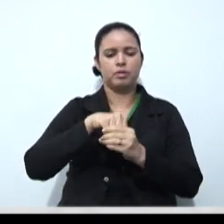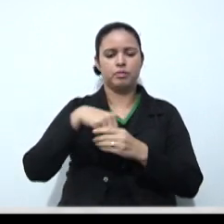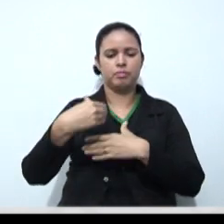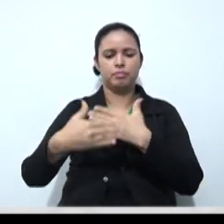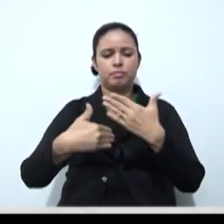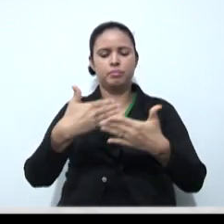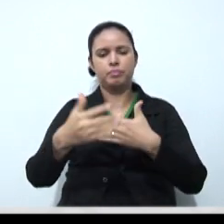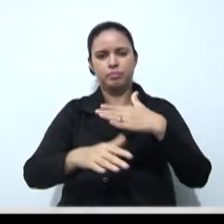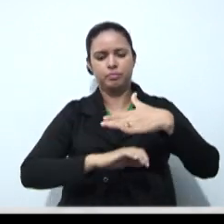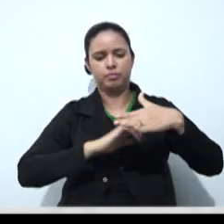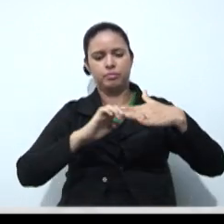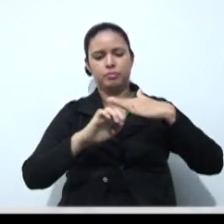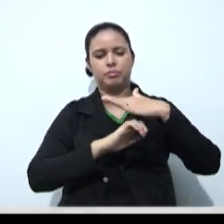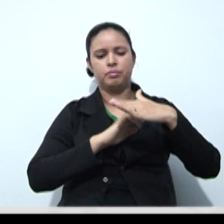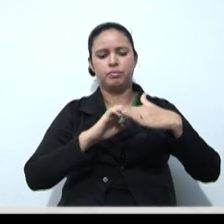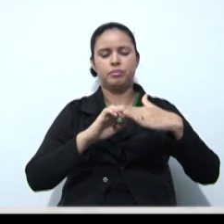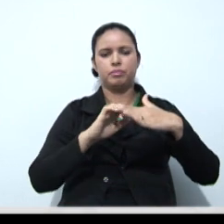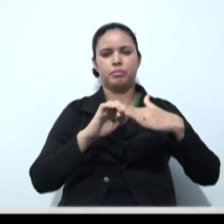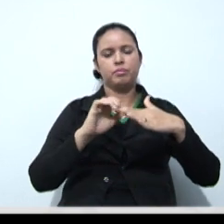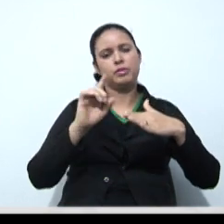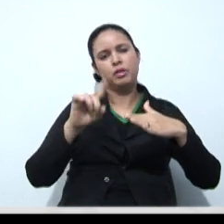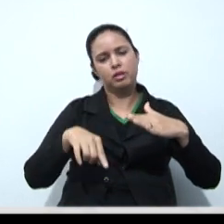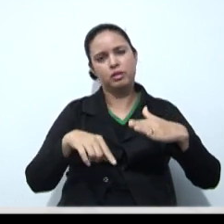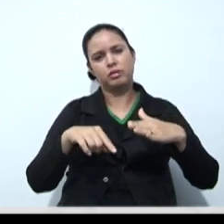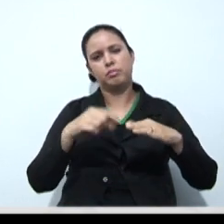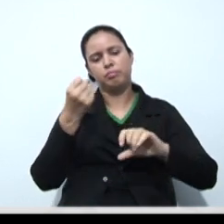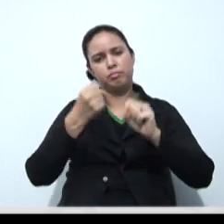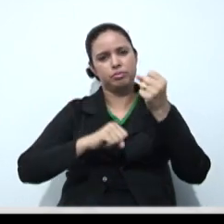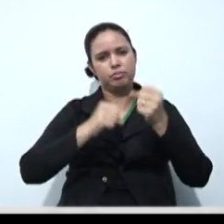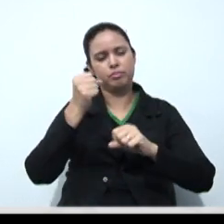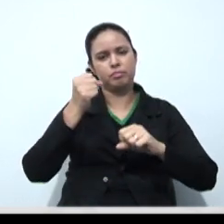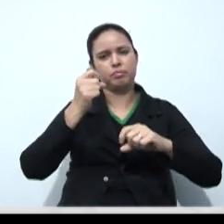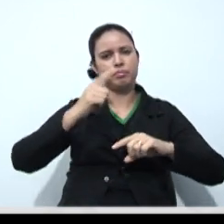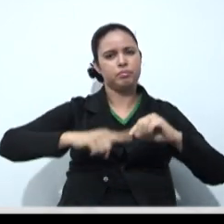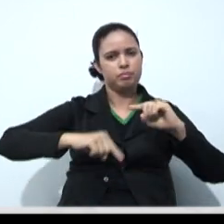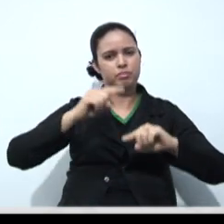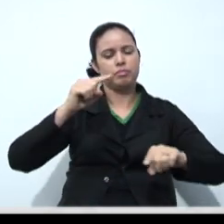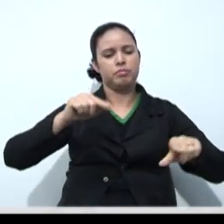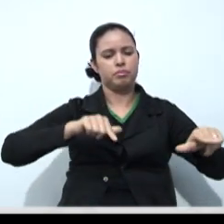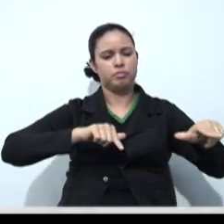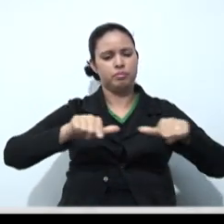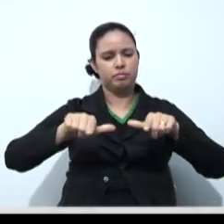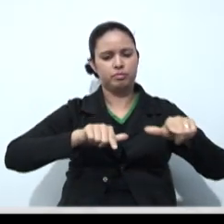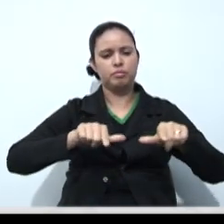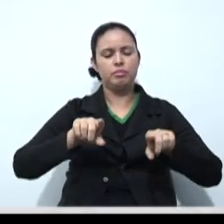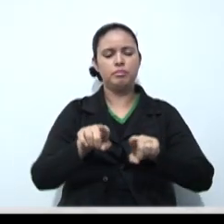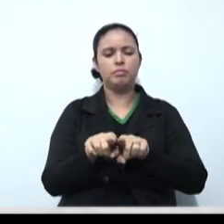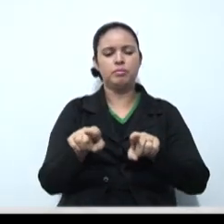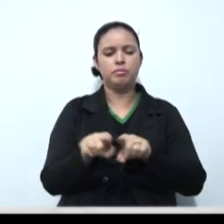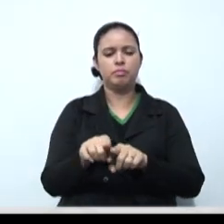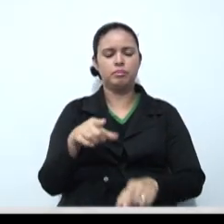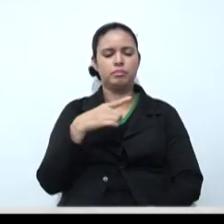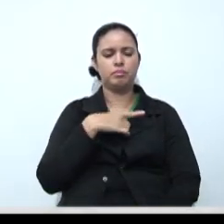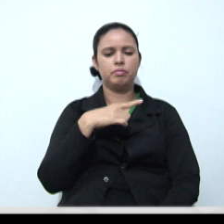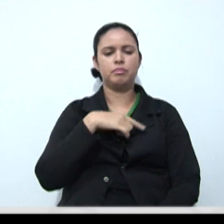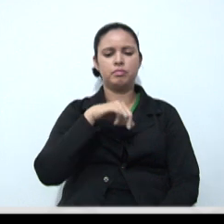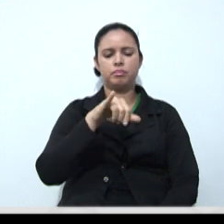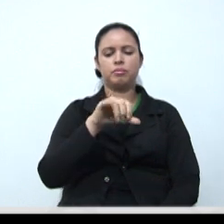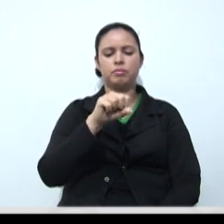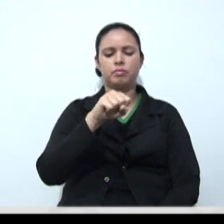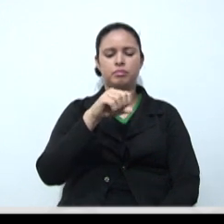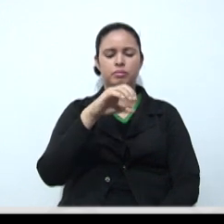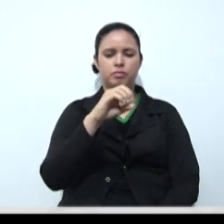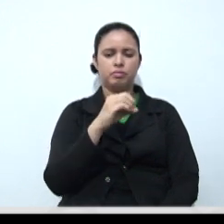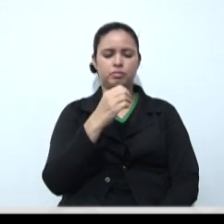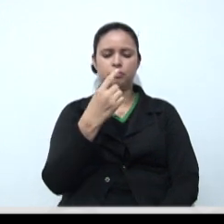processos empresariais e de produção de peças e serviços. Temos também a ISO